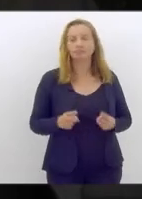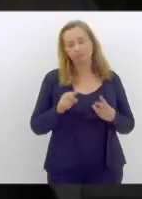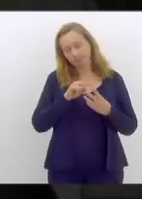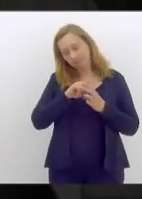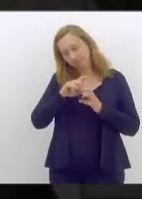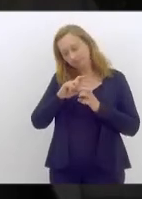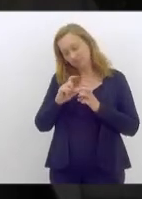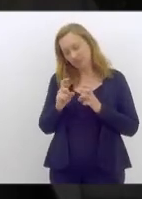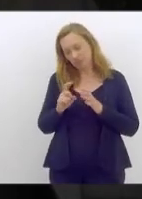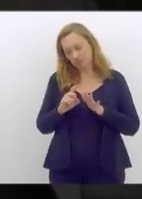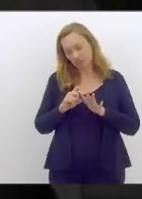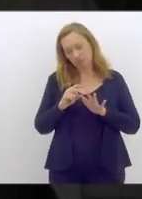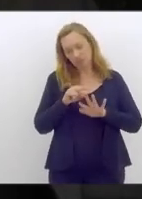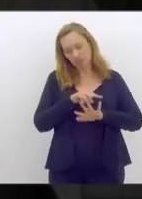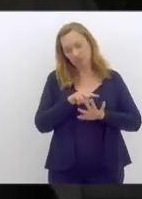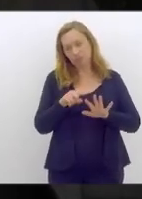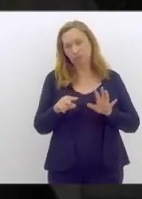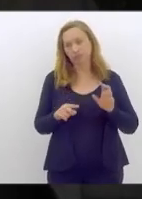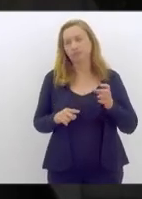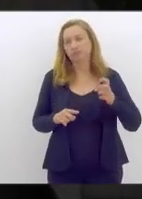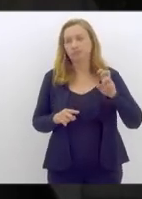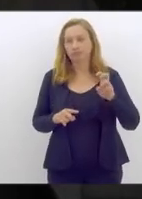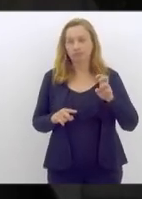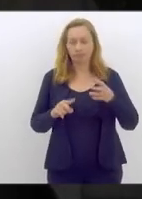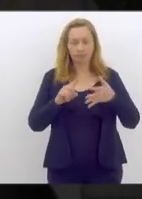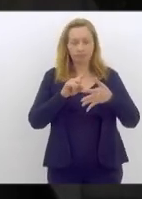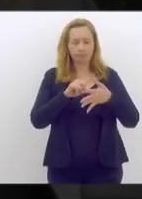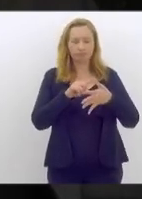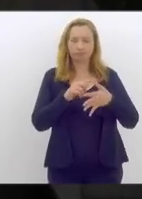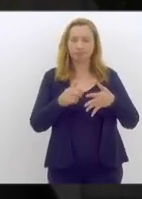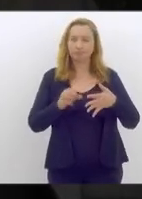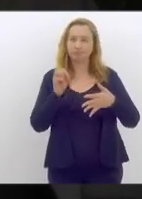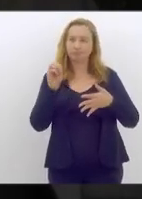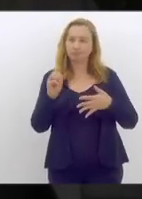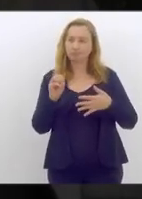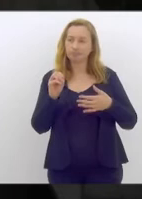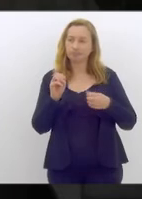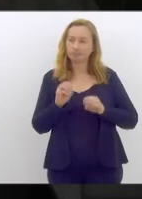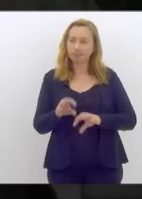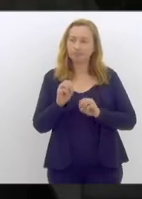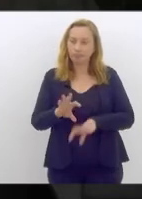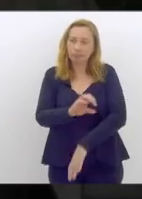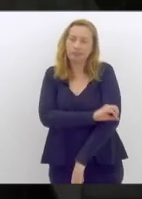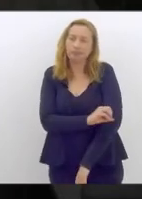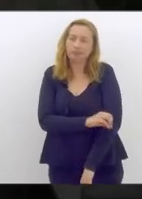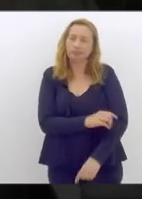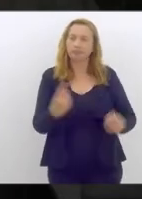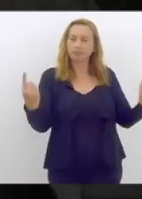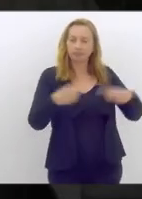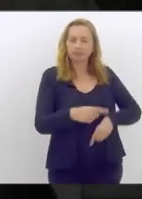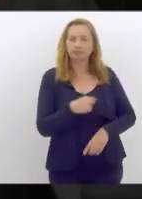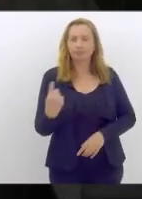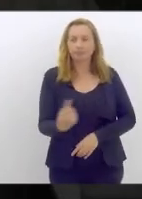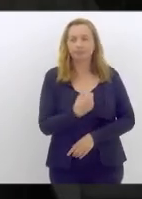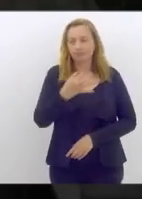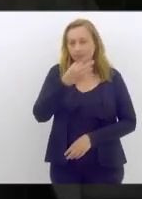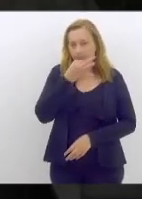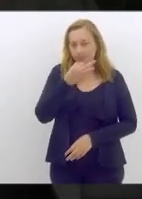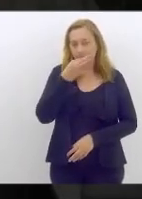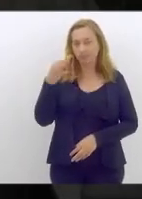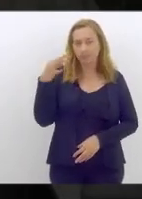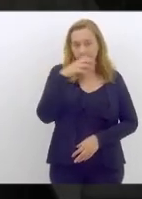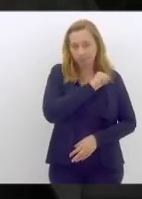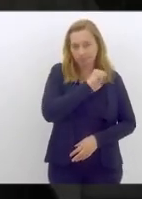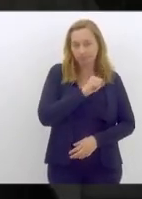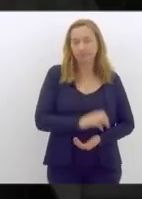tópicos brevemente primeiro educação infantil nosso desafio Deputado Samuel Malafaia Na minha opinião urgente